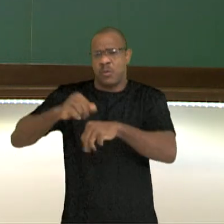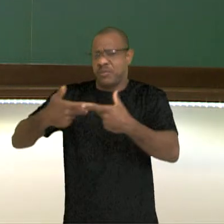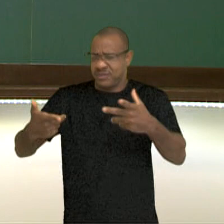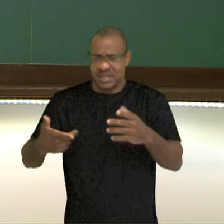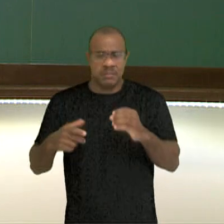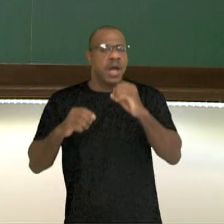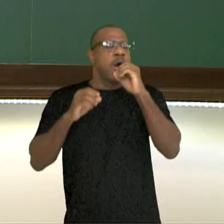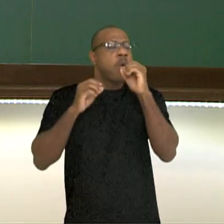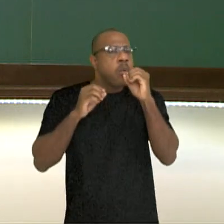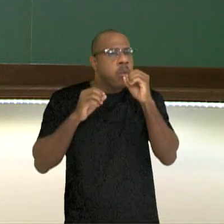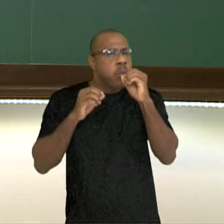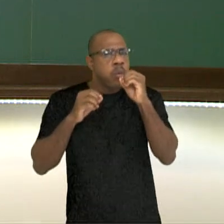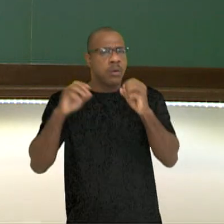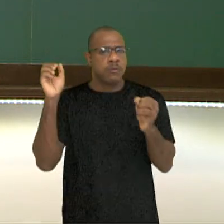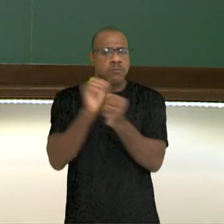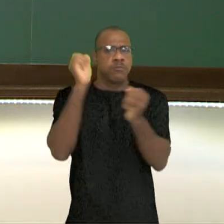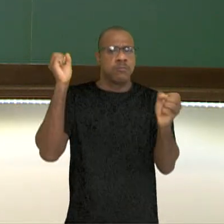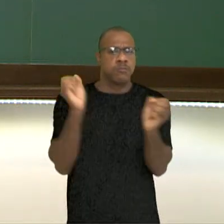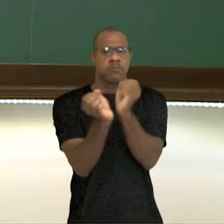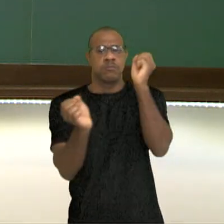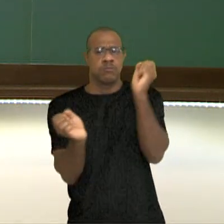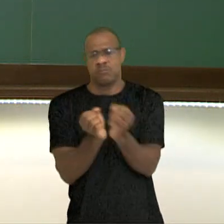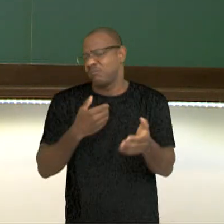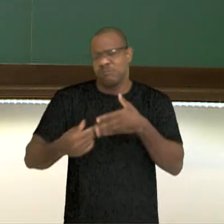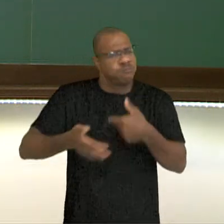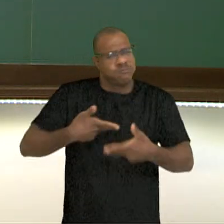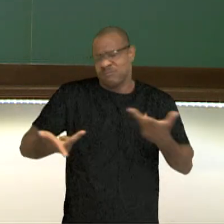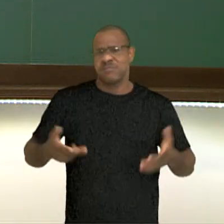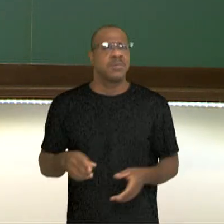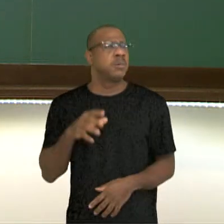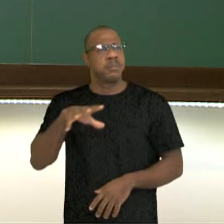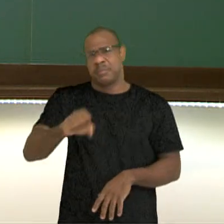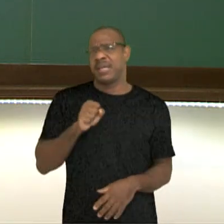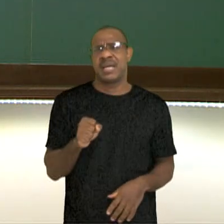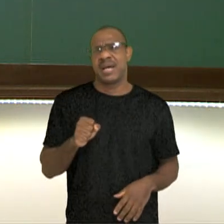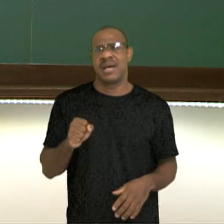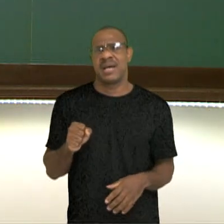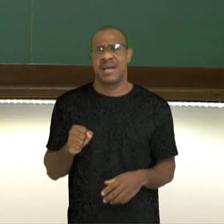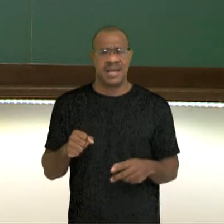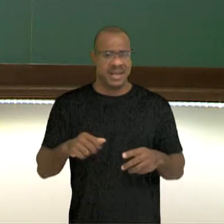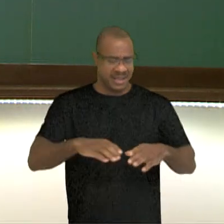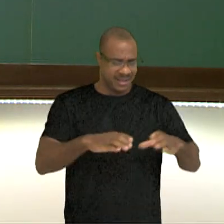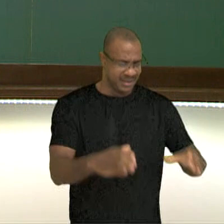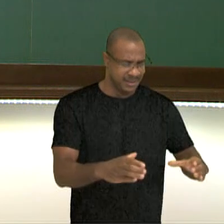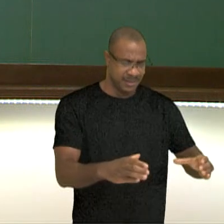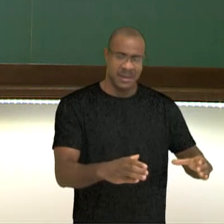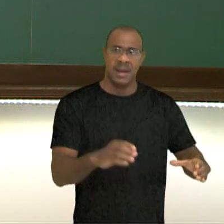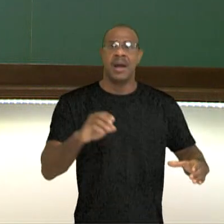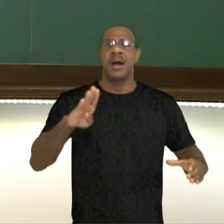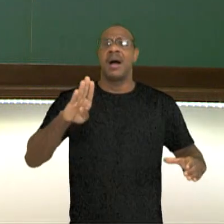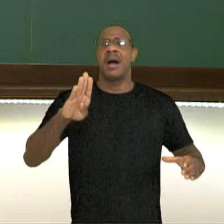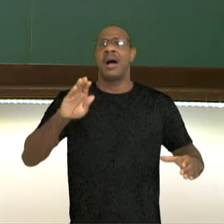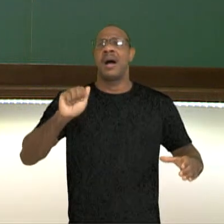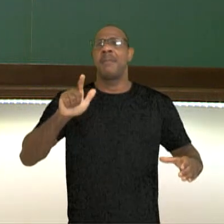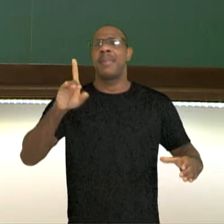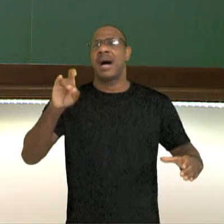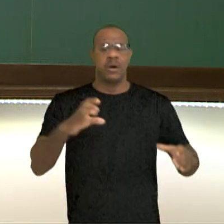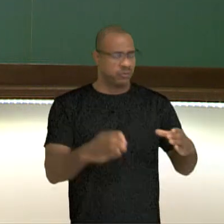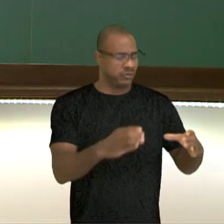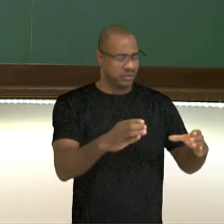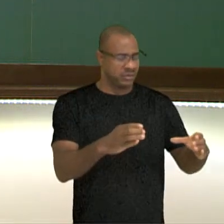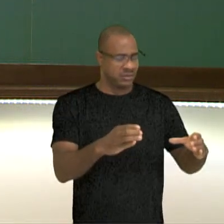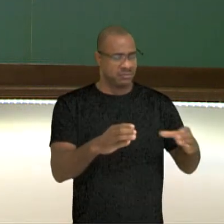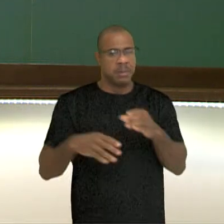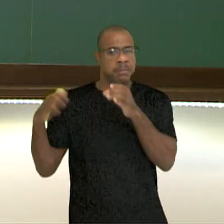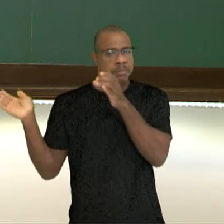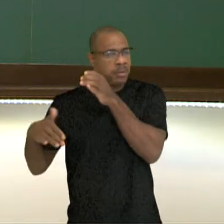sons? Tem várias possibilidades. Olha, você pode pegar de repente uma bacia de plástico, vai lembrar um pouco um material de, vai lembrar um pouco um